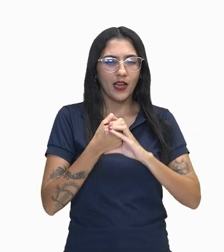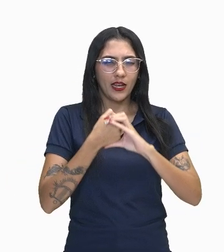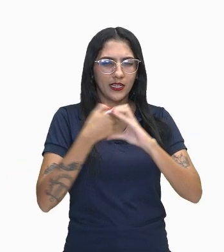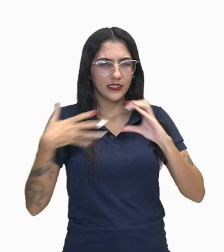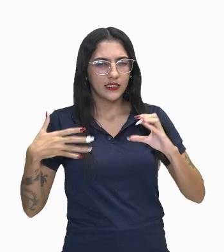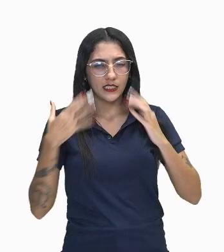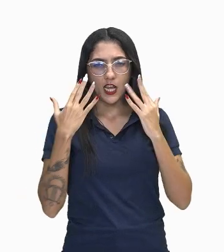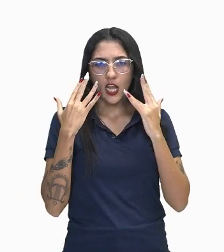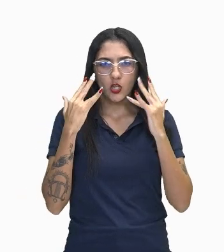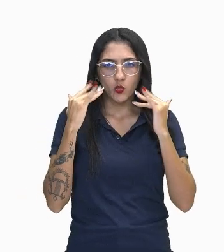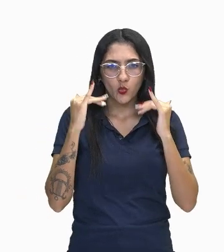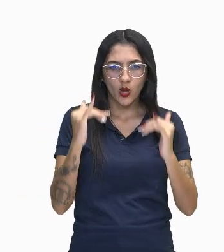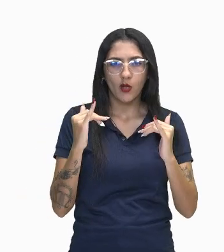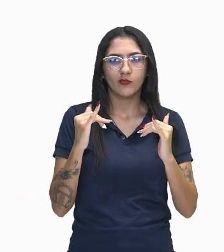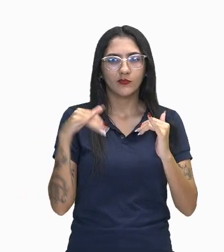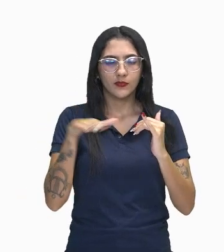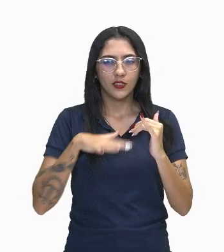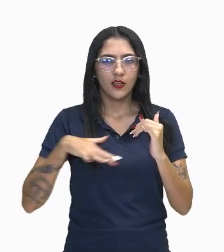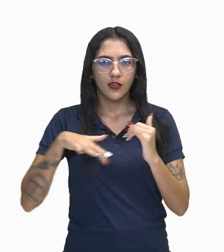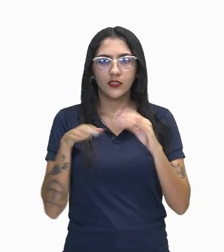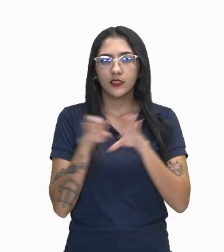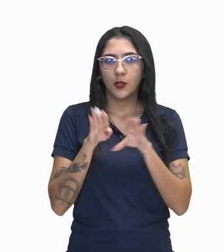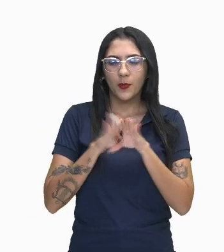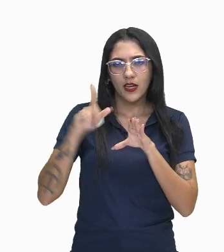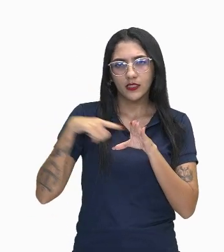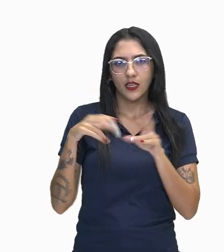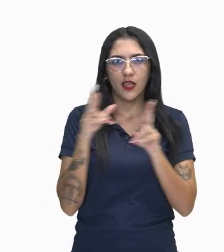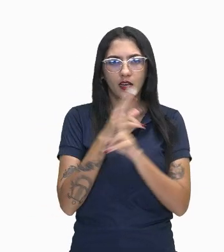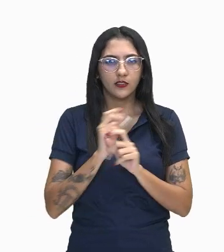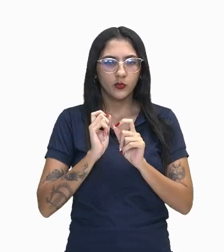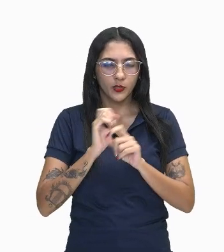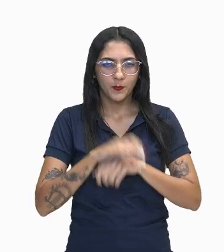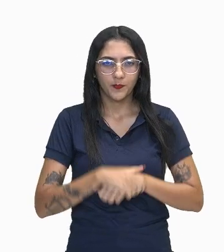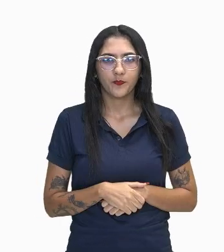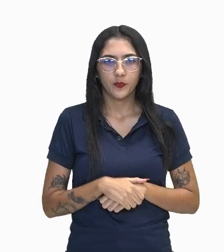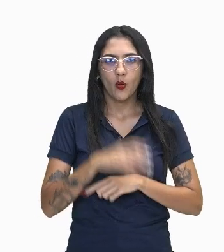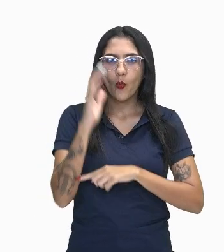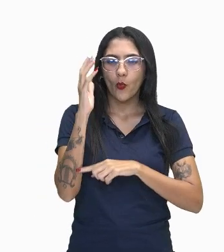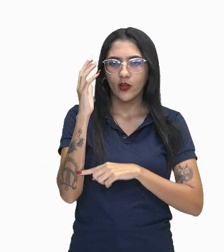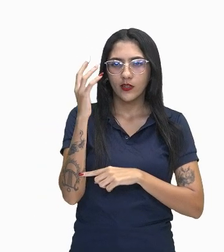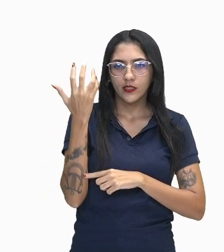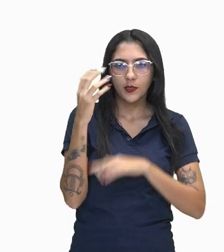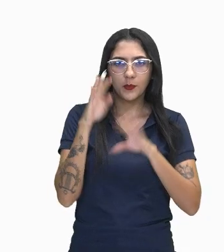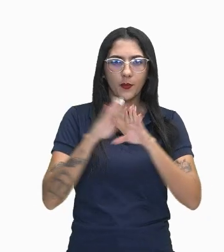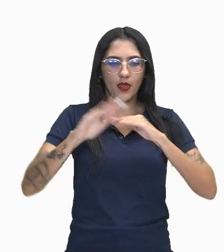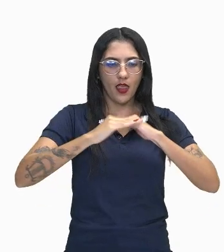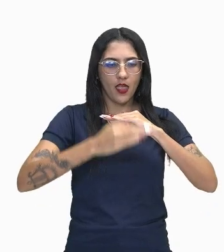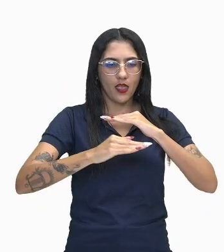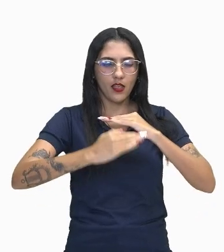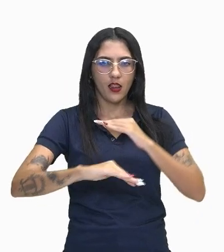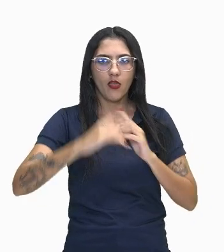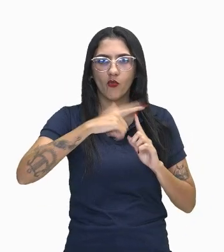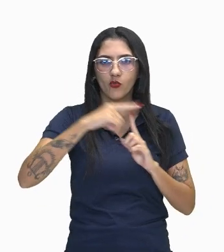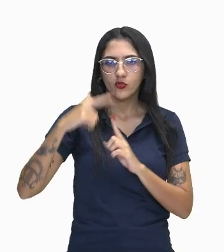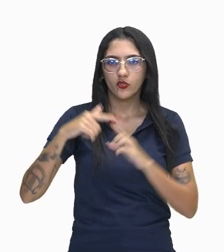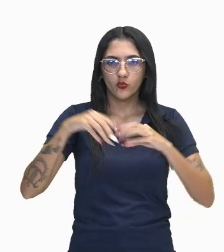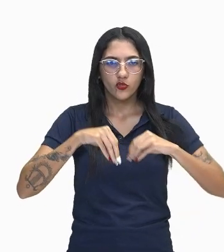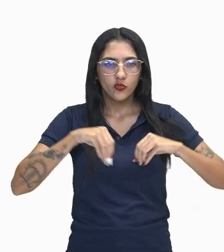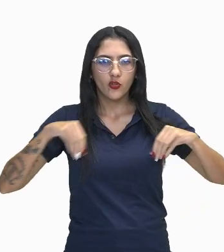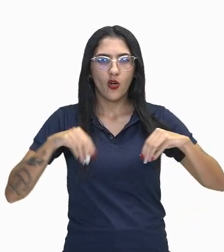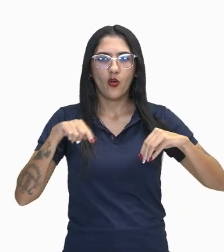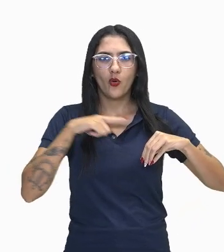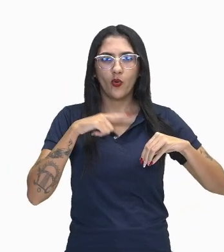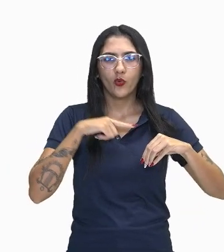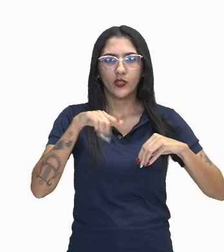naturais da região, tá? Vai estar relacionado às condições como clima, relevo e tipo de solo que afetam aí